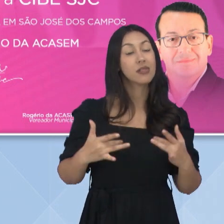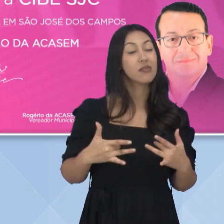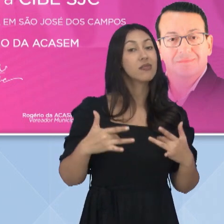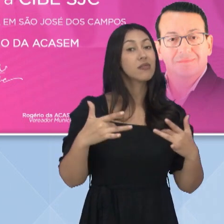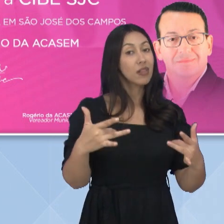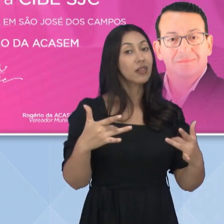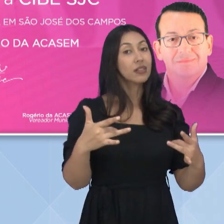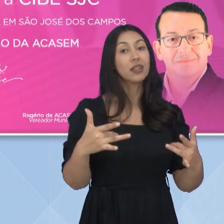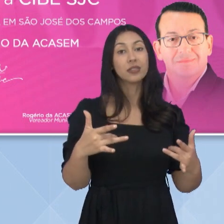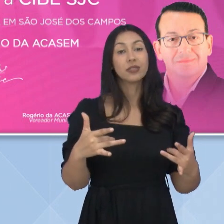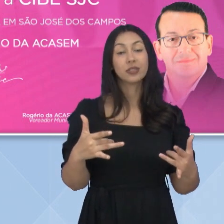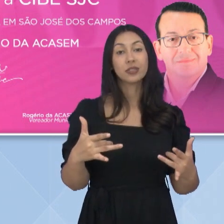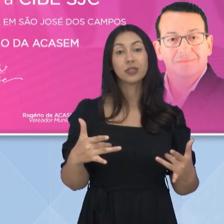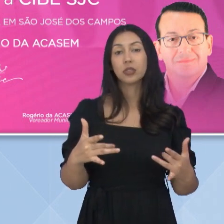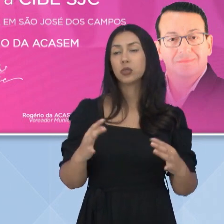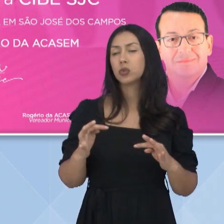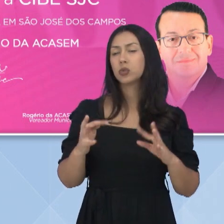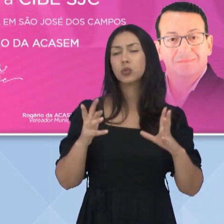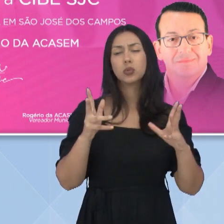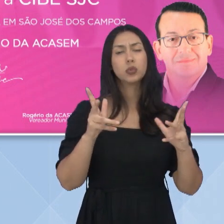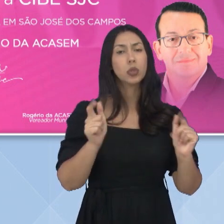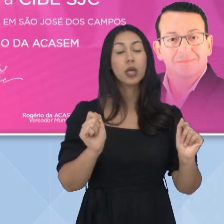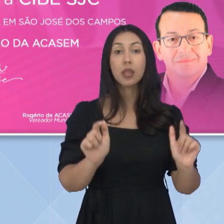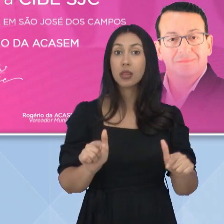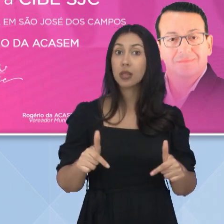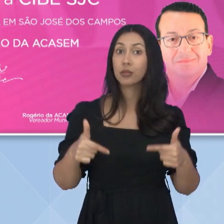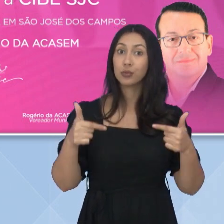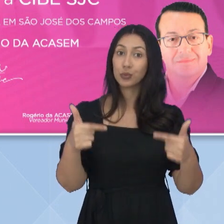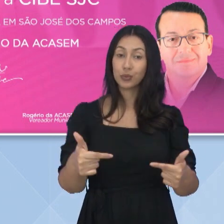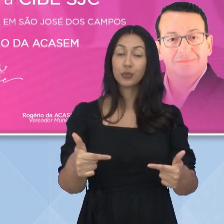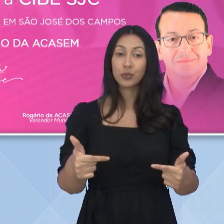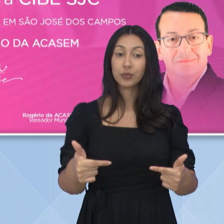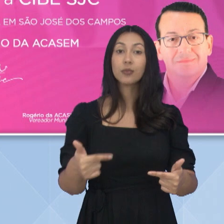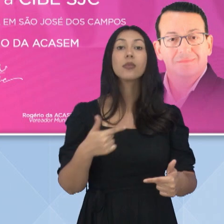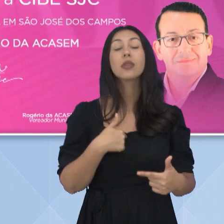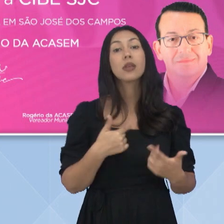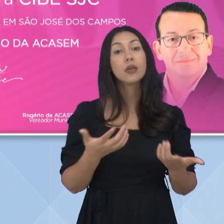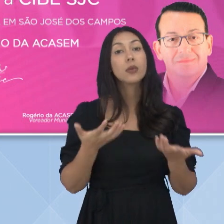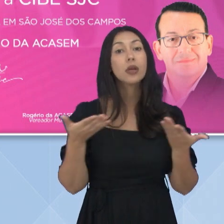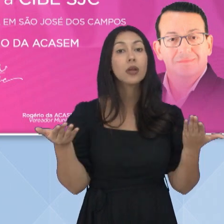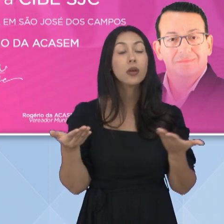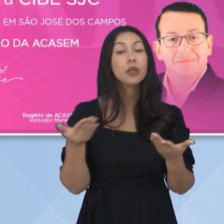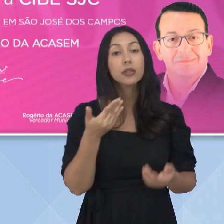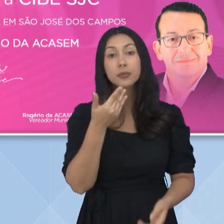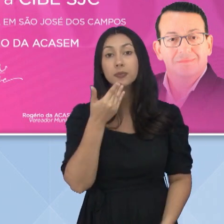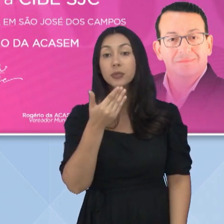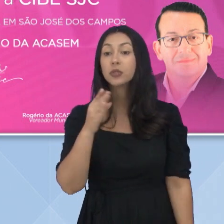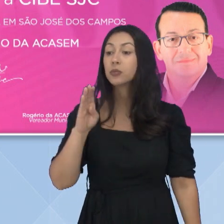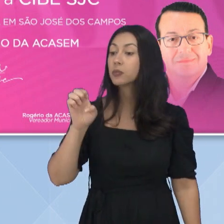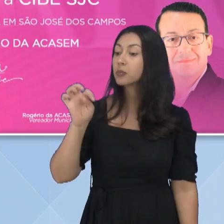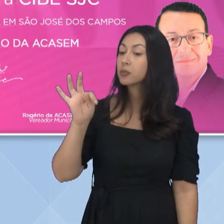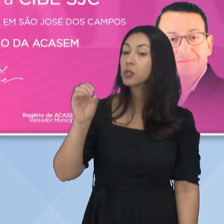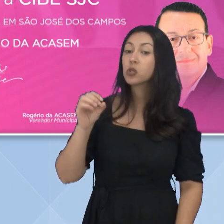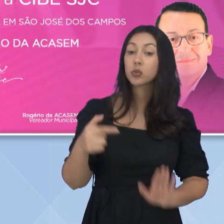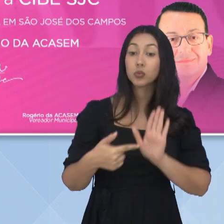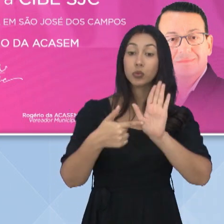solidariedade em todas as suas ações e ensinamentos. Eu gostaria agora de pedir para o Beto passar um